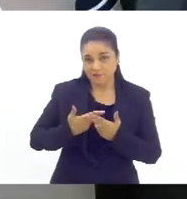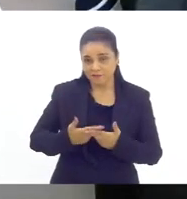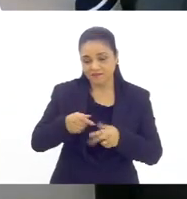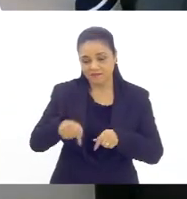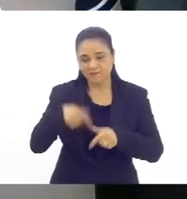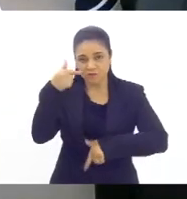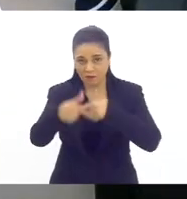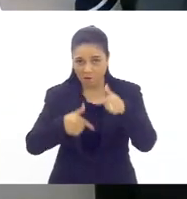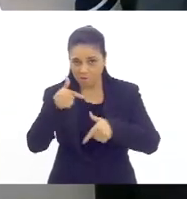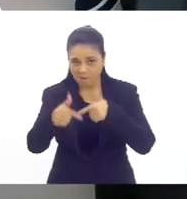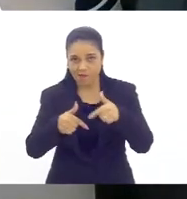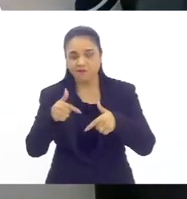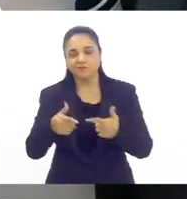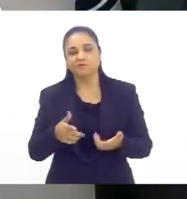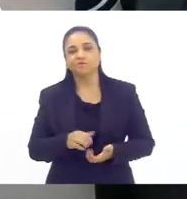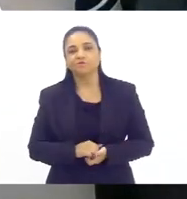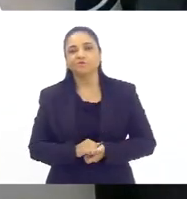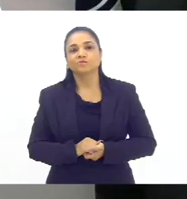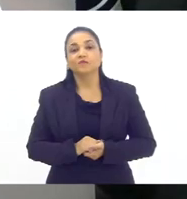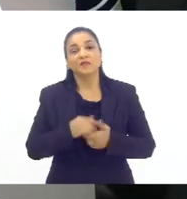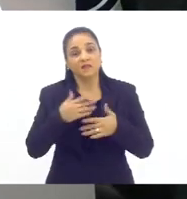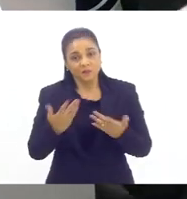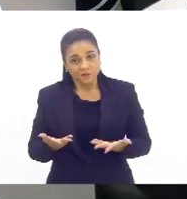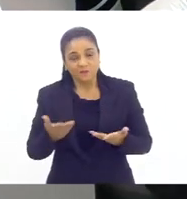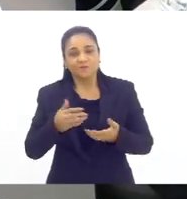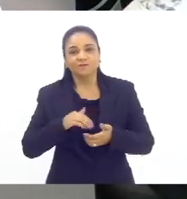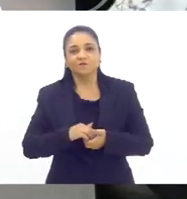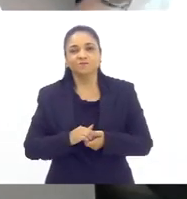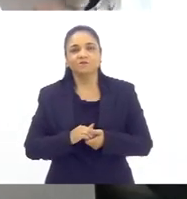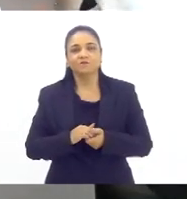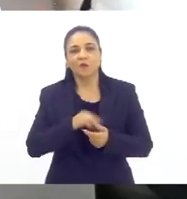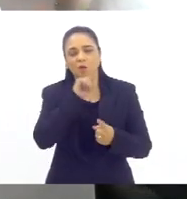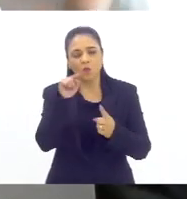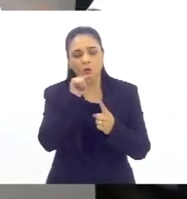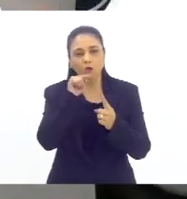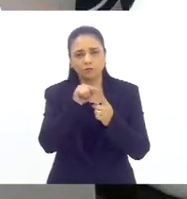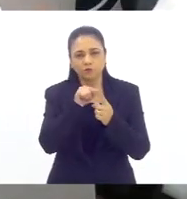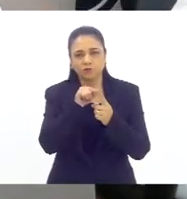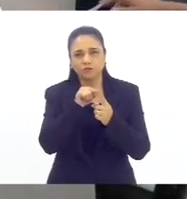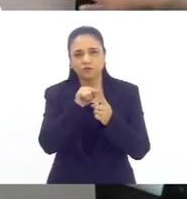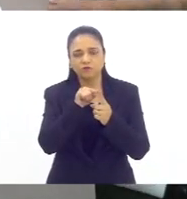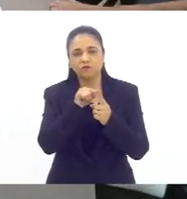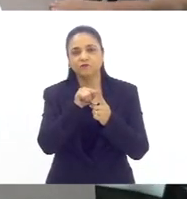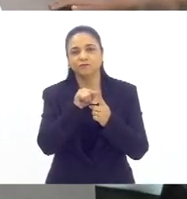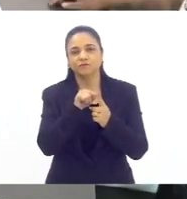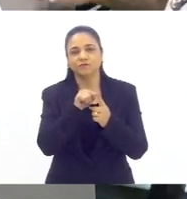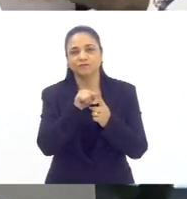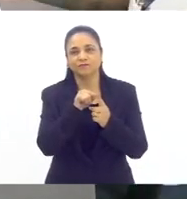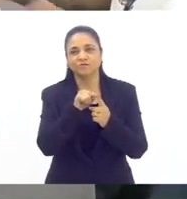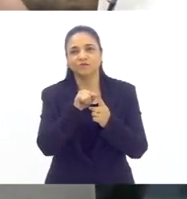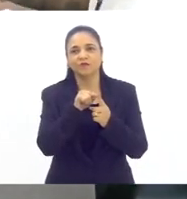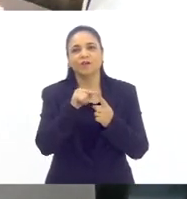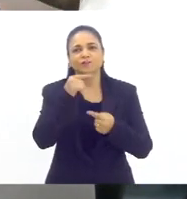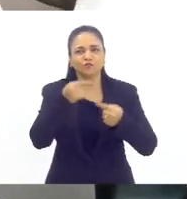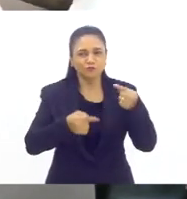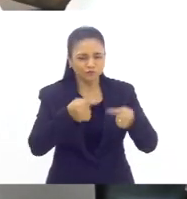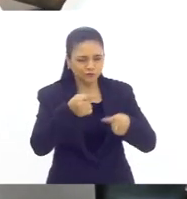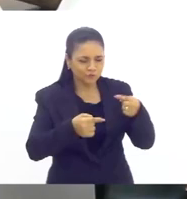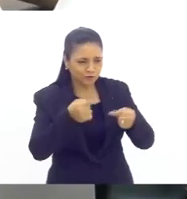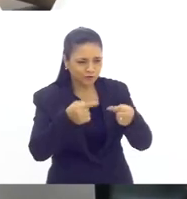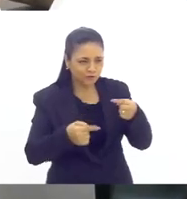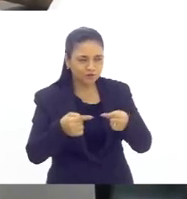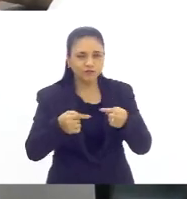Então pessoal então nosso eixo é a alguém vê depois mas sempre a gente discute político assim